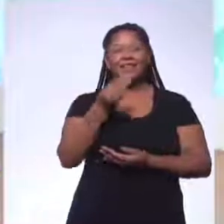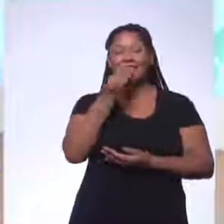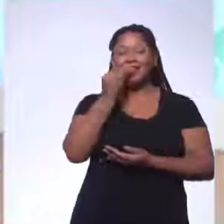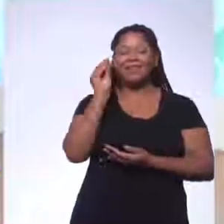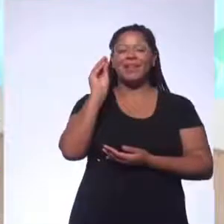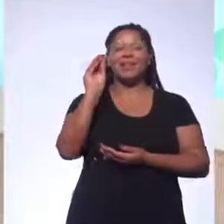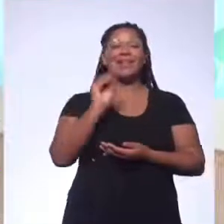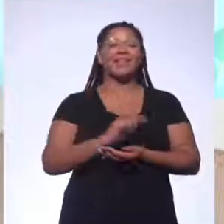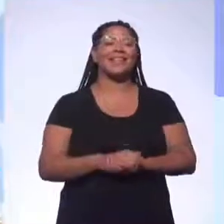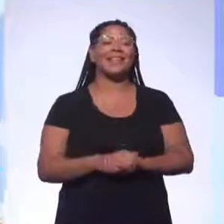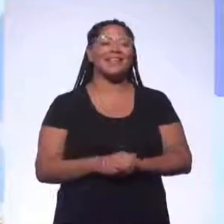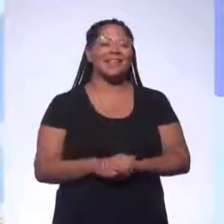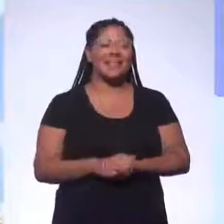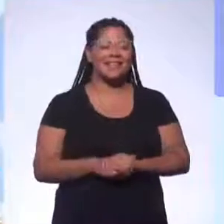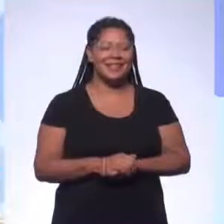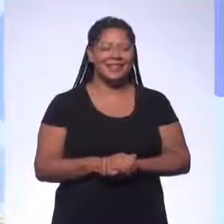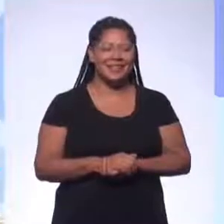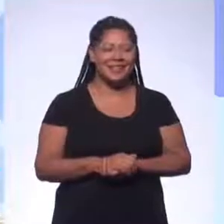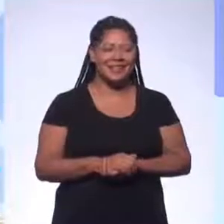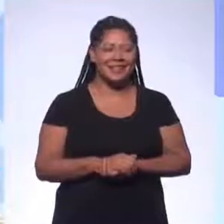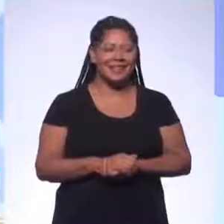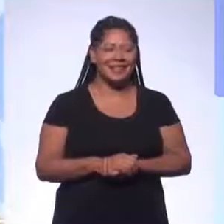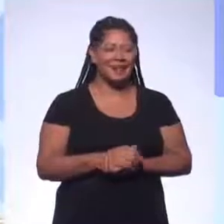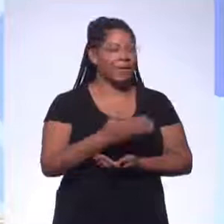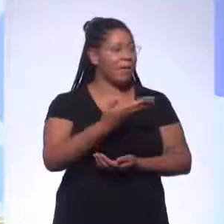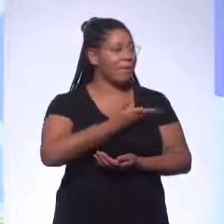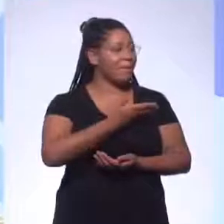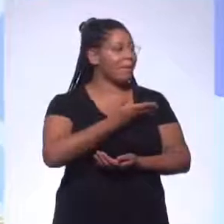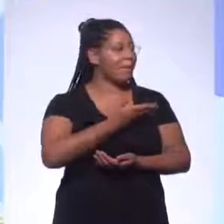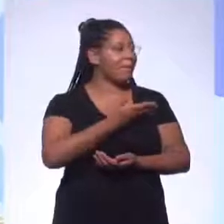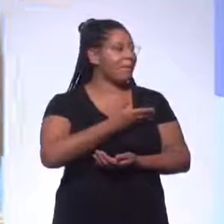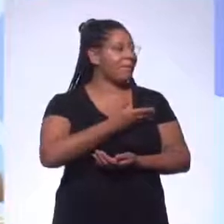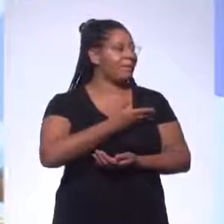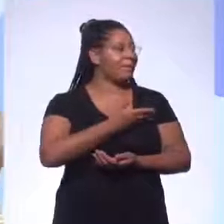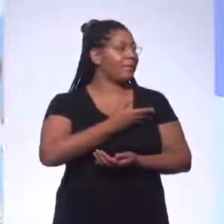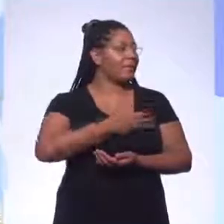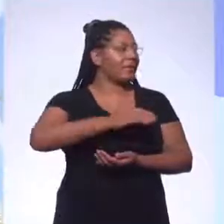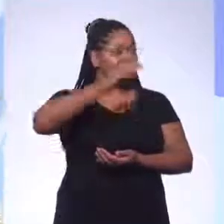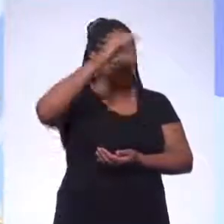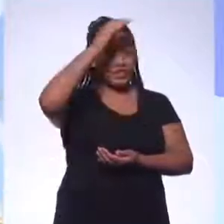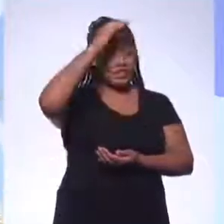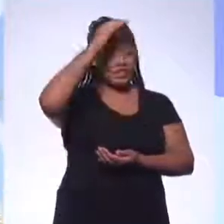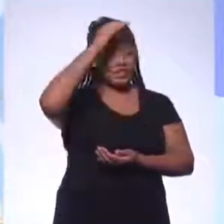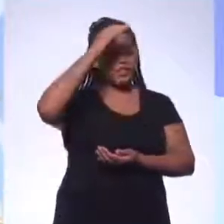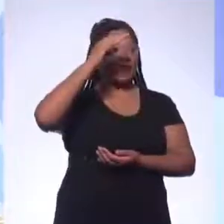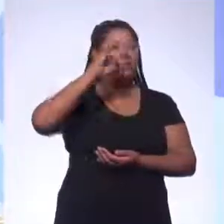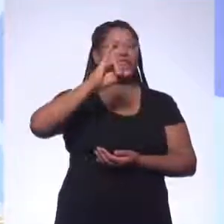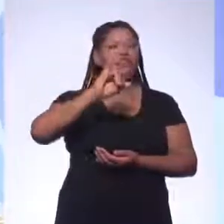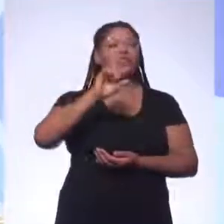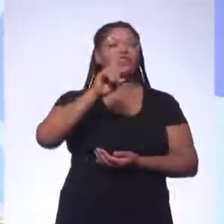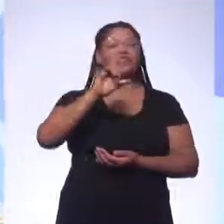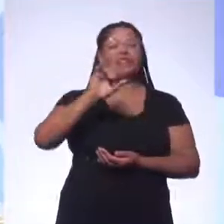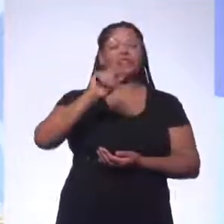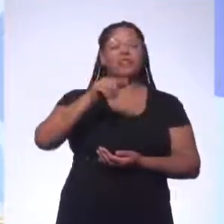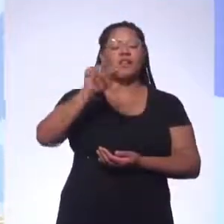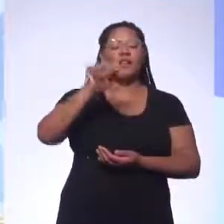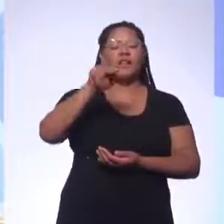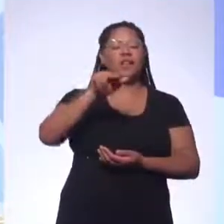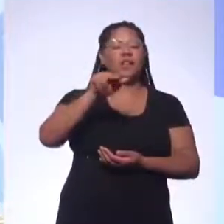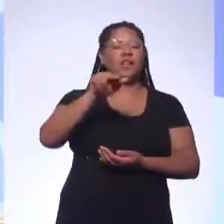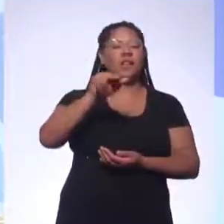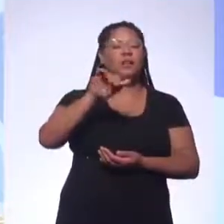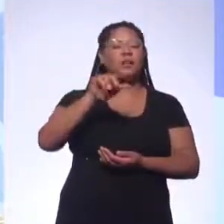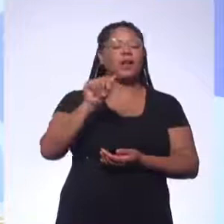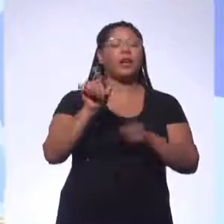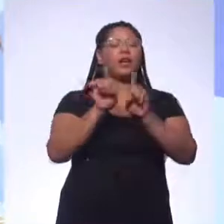Agora! Eu quero mandar um beijo para minha acompanhante de hoje, que foi a tia de Jailza, e também para a professora Marinês. E também